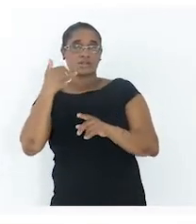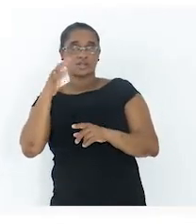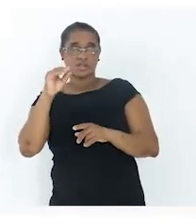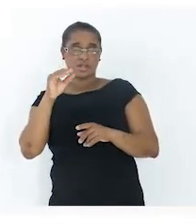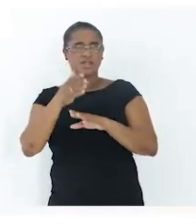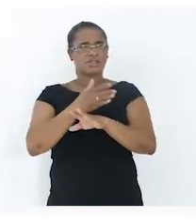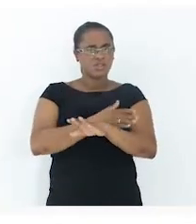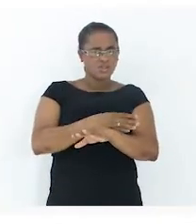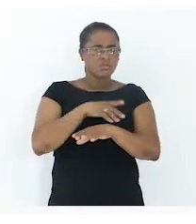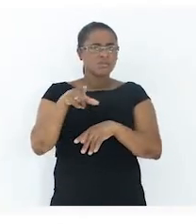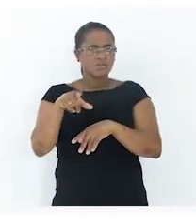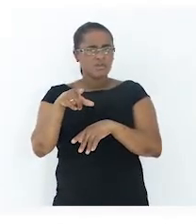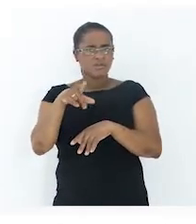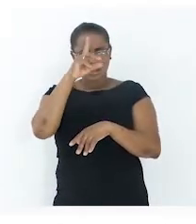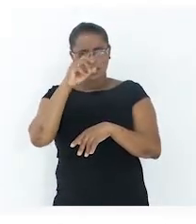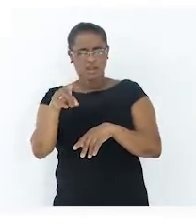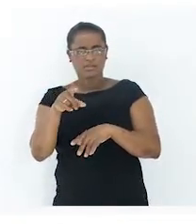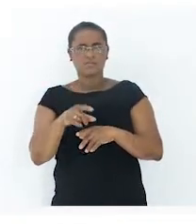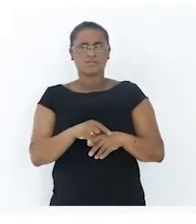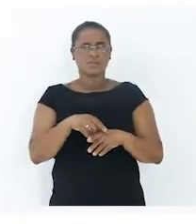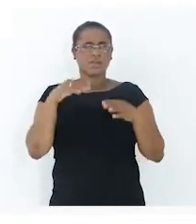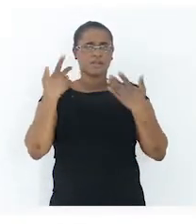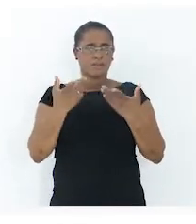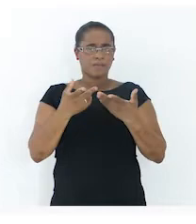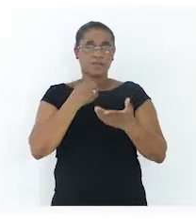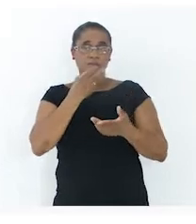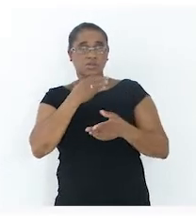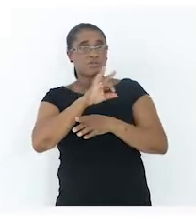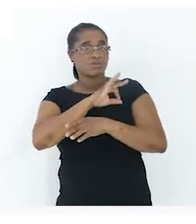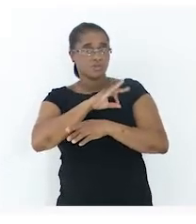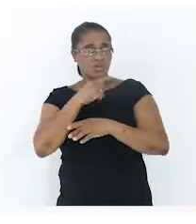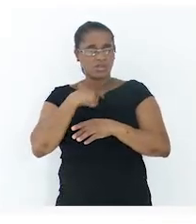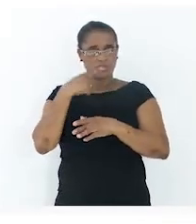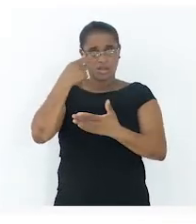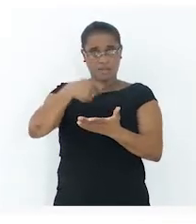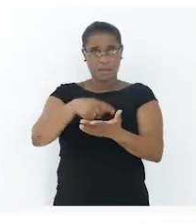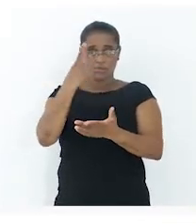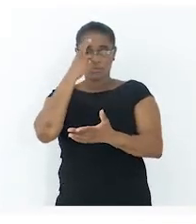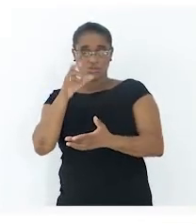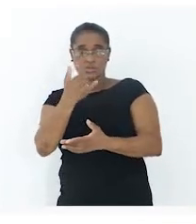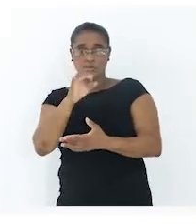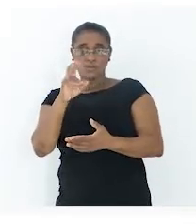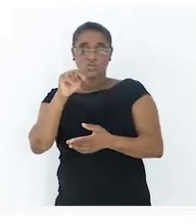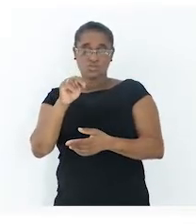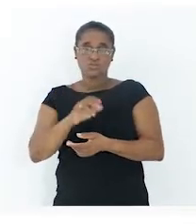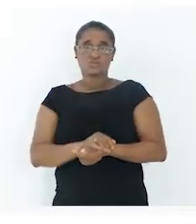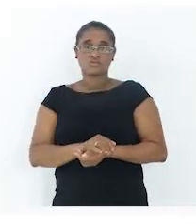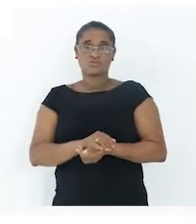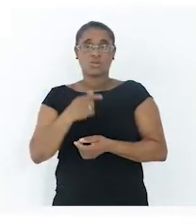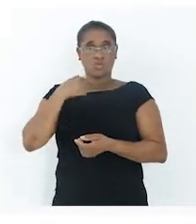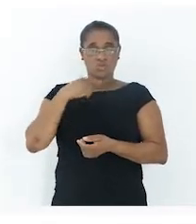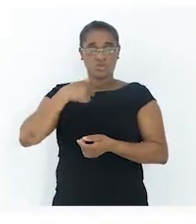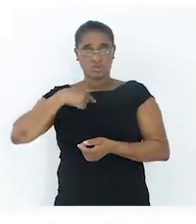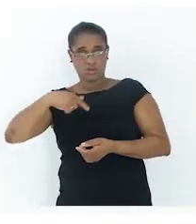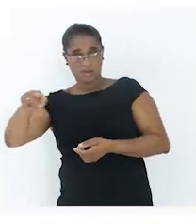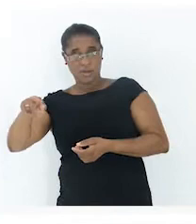do professor. Eu devo uma pessoa 20 escudos na cantina, hoje eu vou lá,